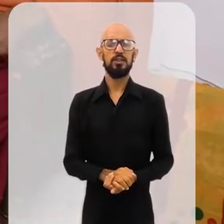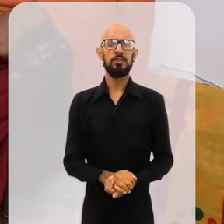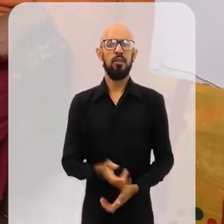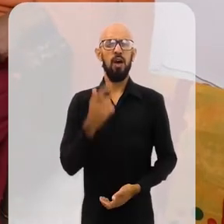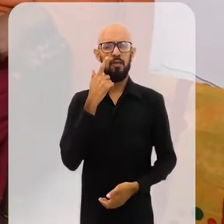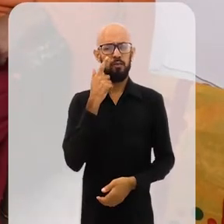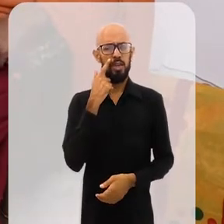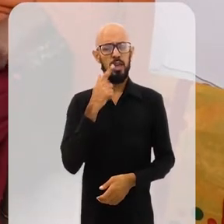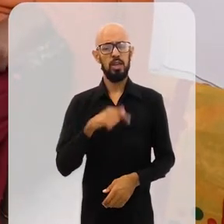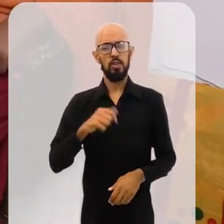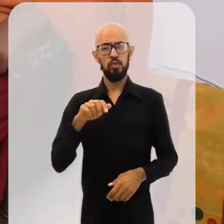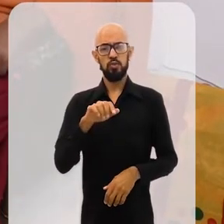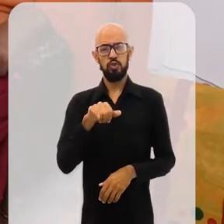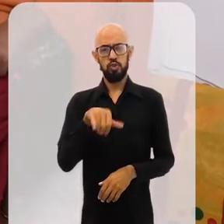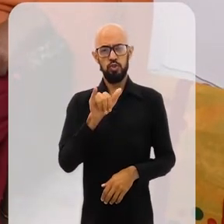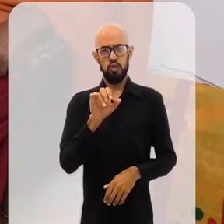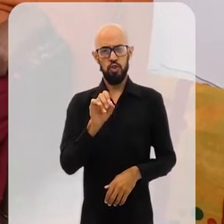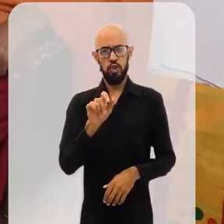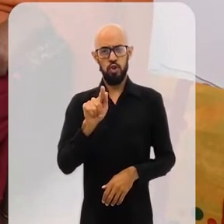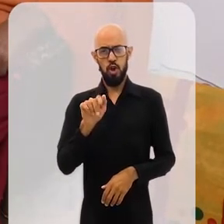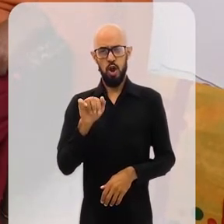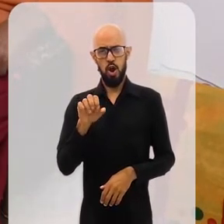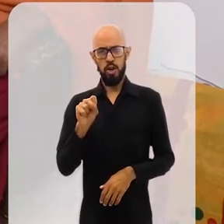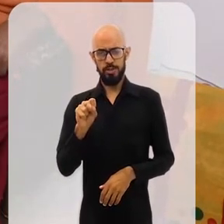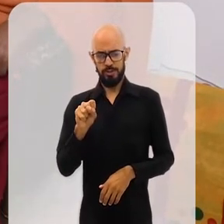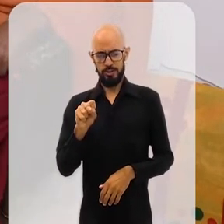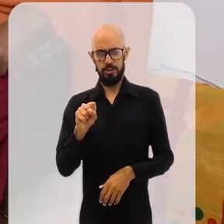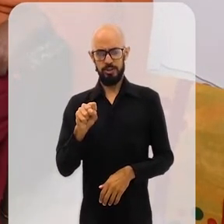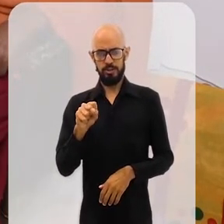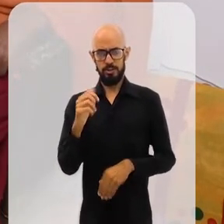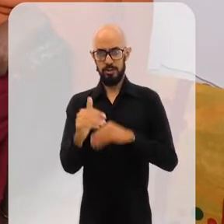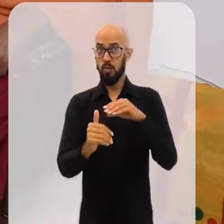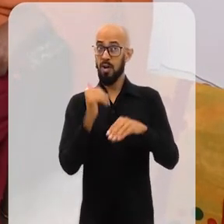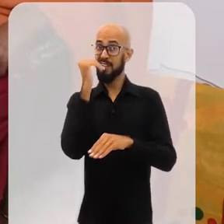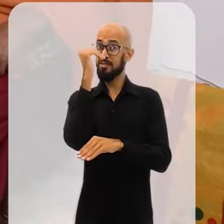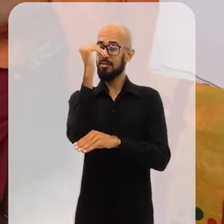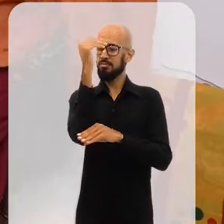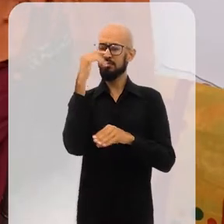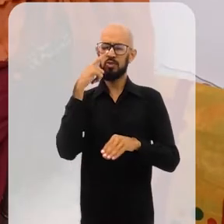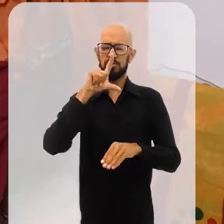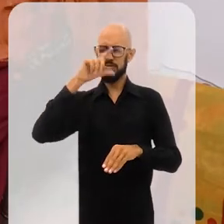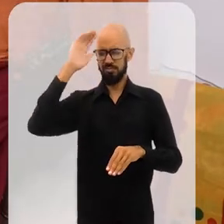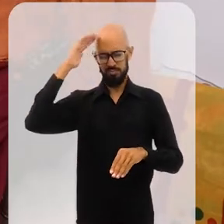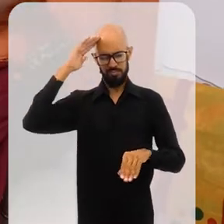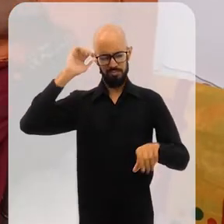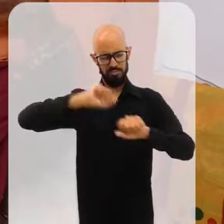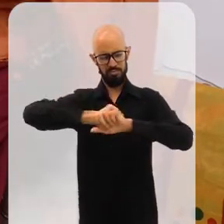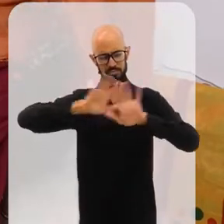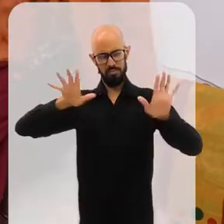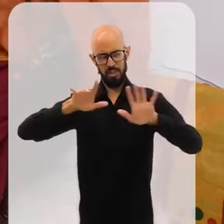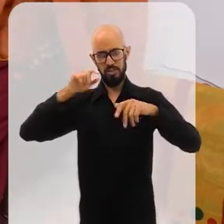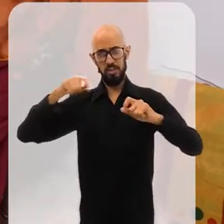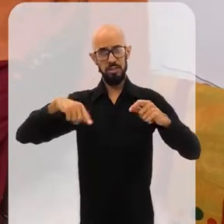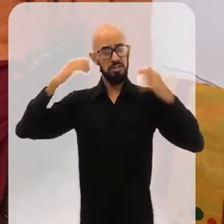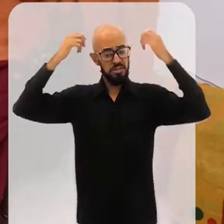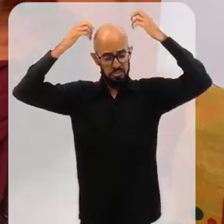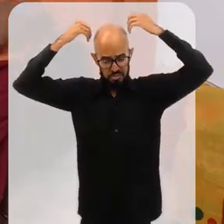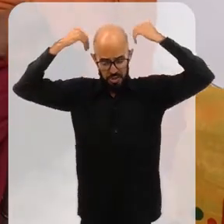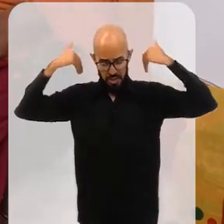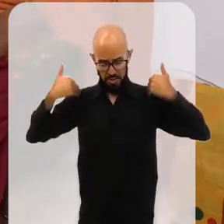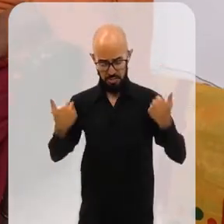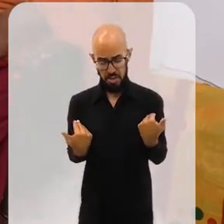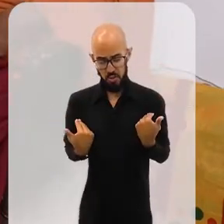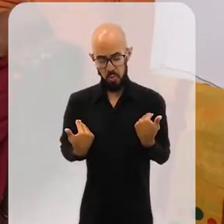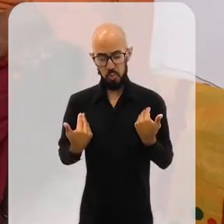por exemplo, os grandes yogis, que são aqueles que já alcançaram uma liberação, uma compreensão, eles são